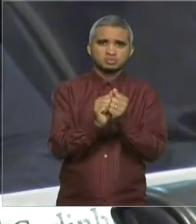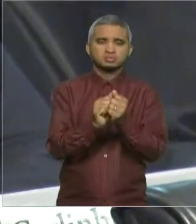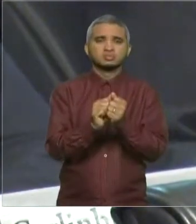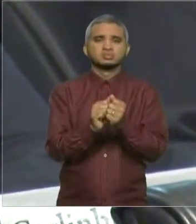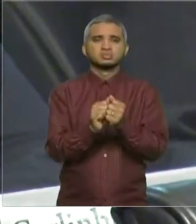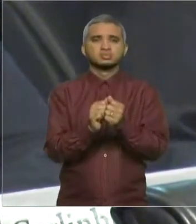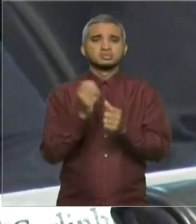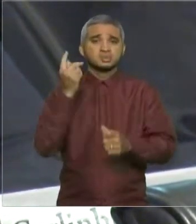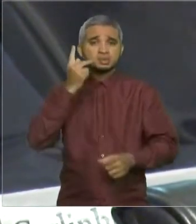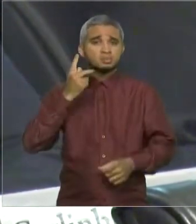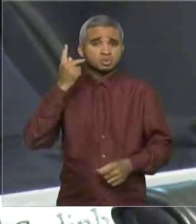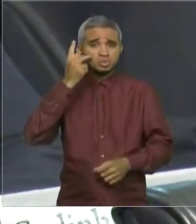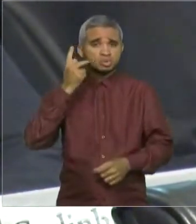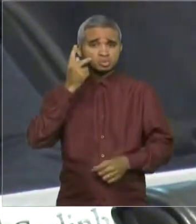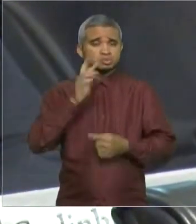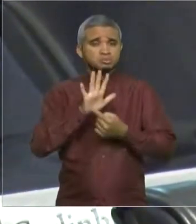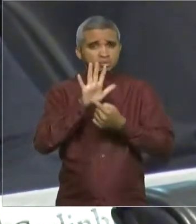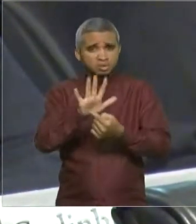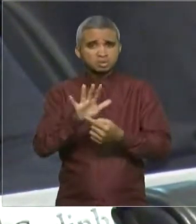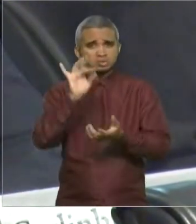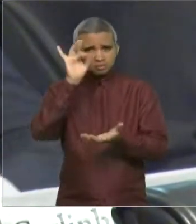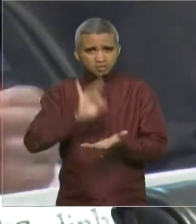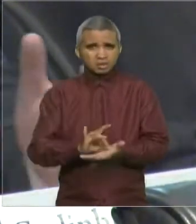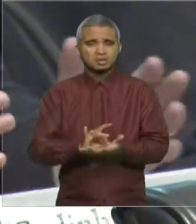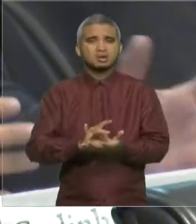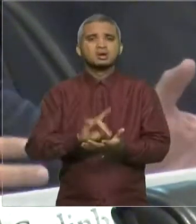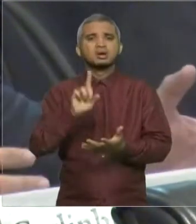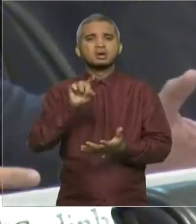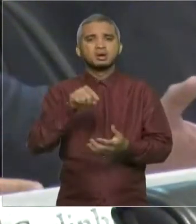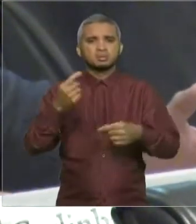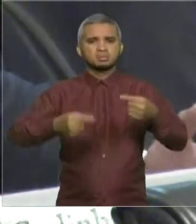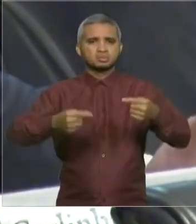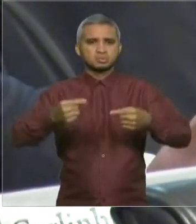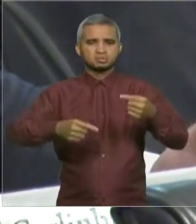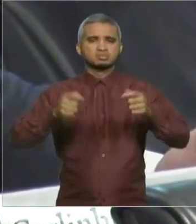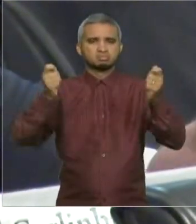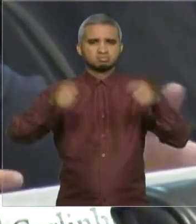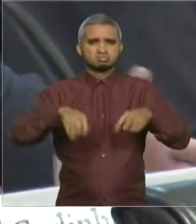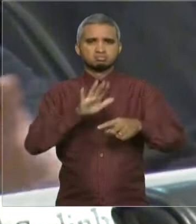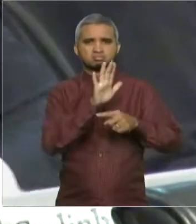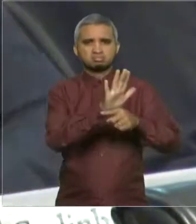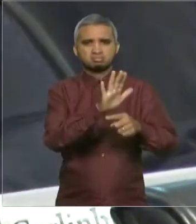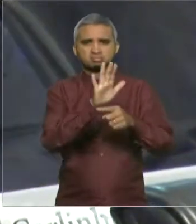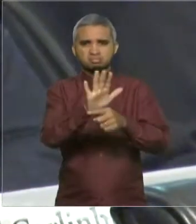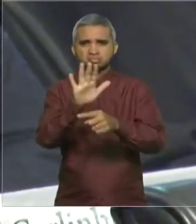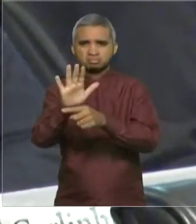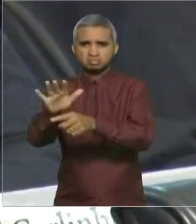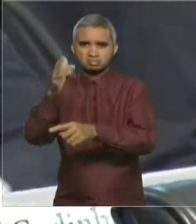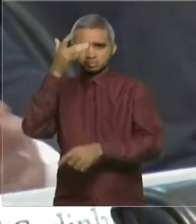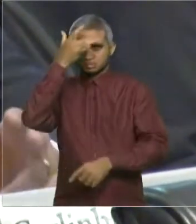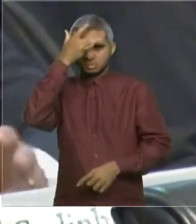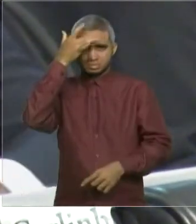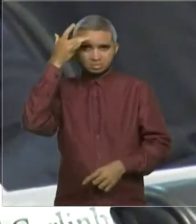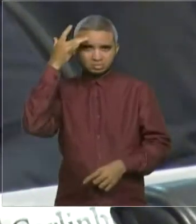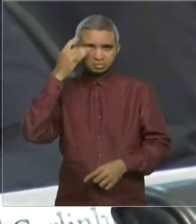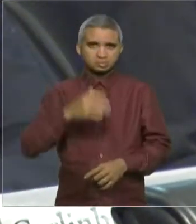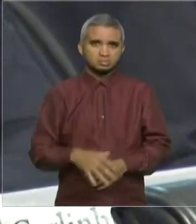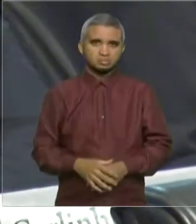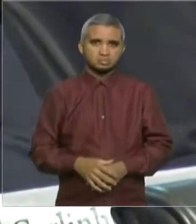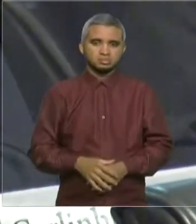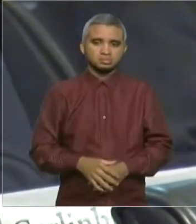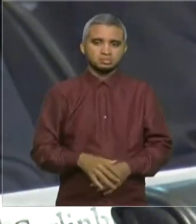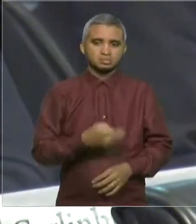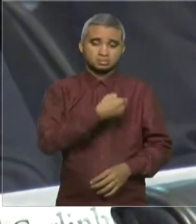diferente de fazer o bem às pessoas. E aí o governo corrige um equívoco da sua primeira gestão, um equívoco não,